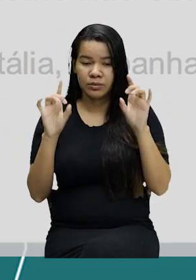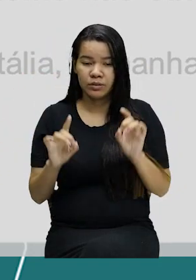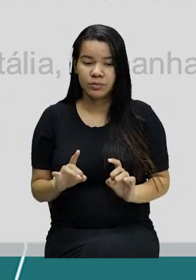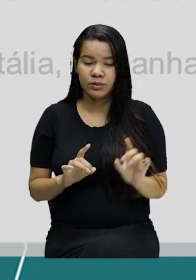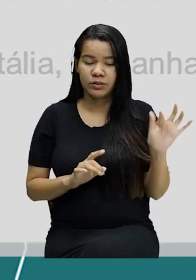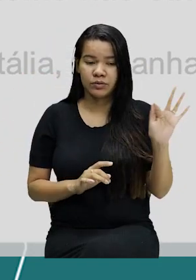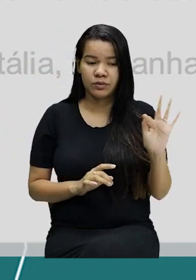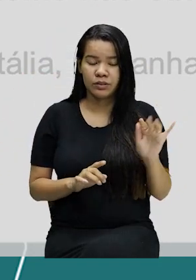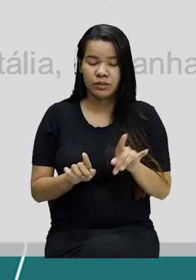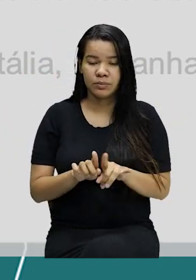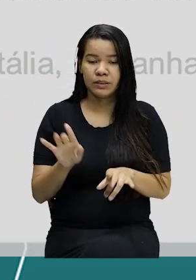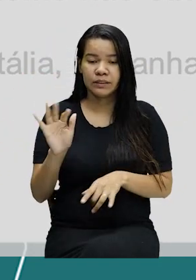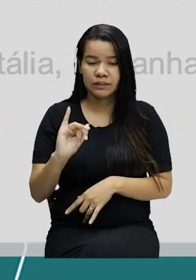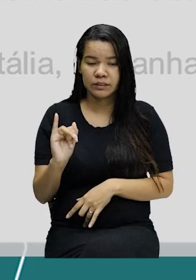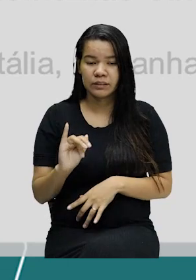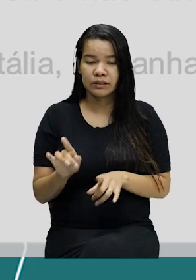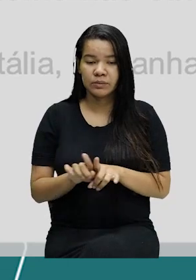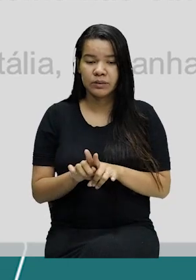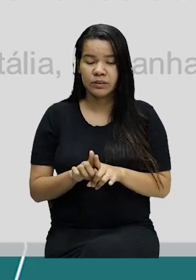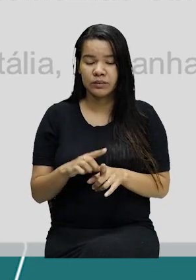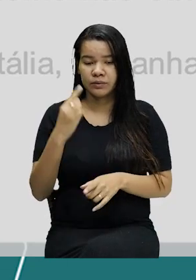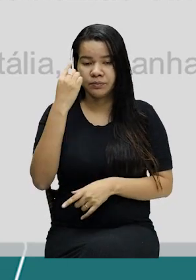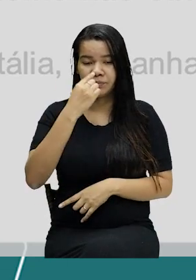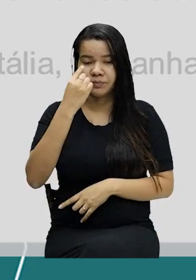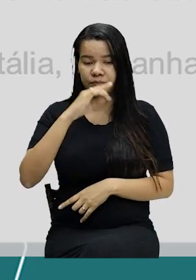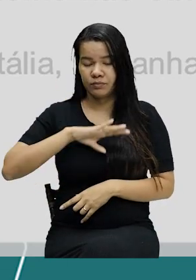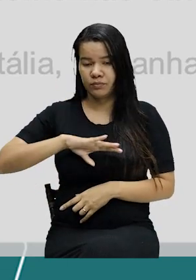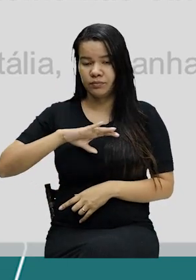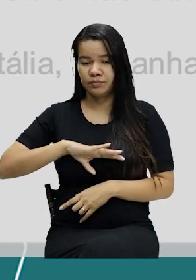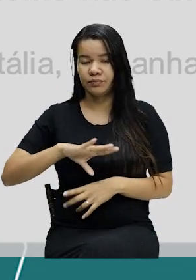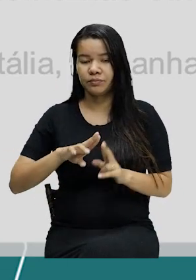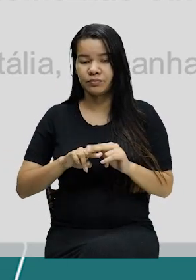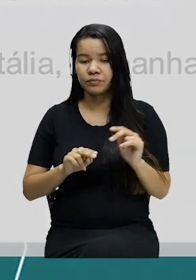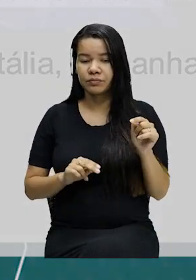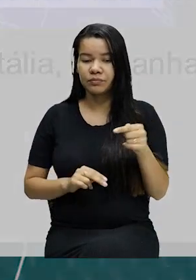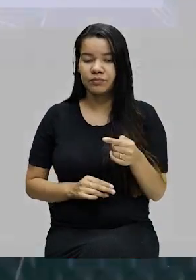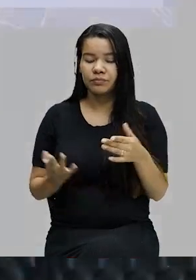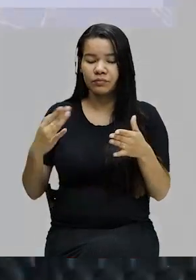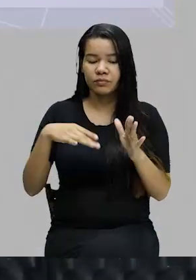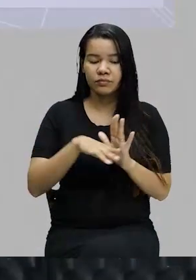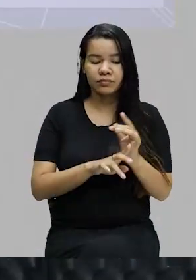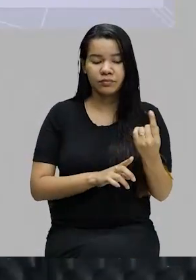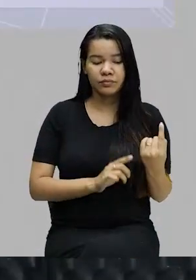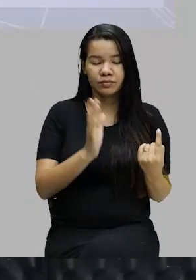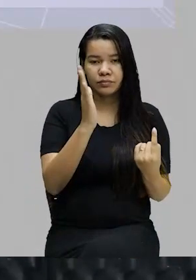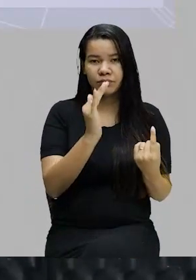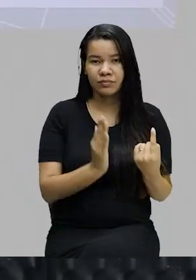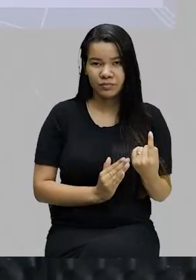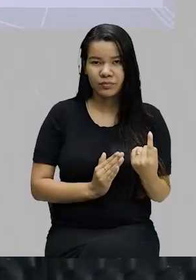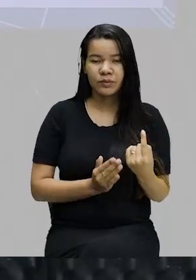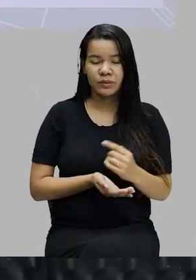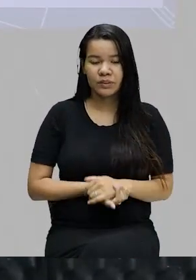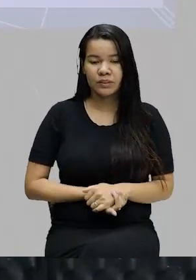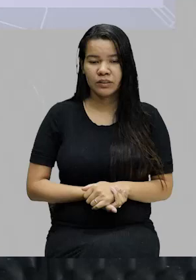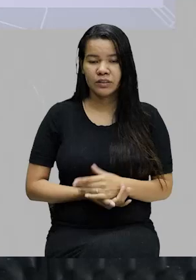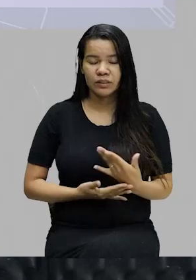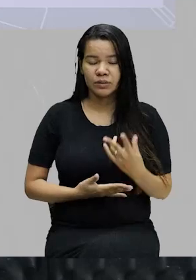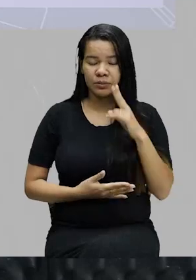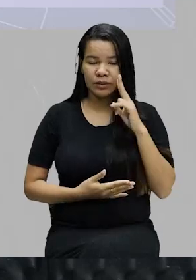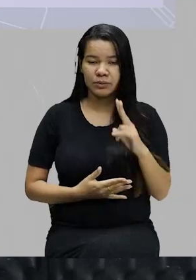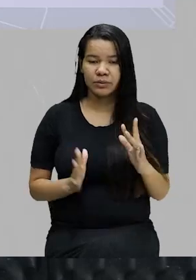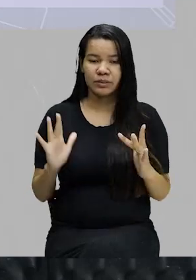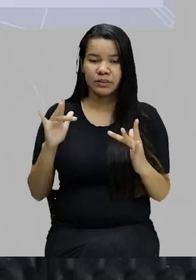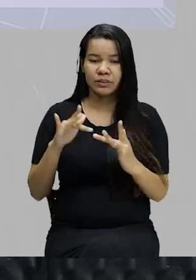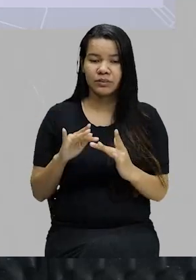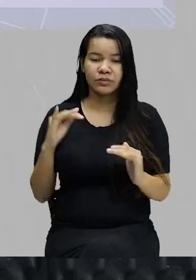França, Itália, Espanha e Portugal. E exatamente por isso também chegou ao Brasil. Então observem que o arcadismo